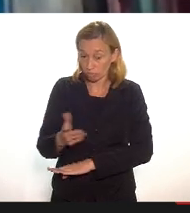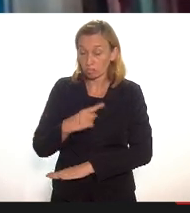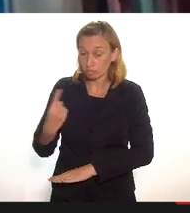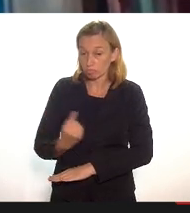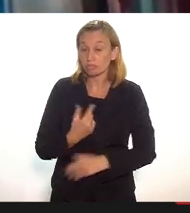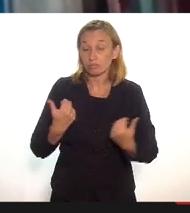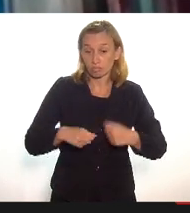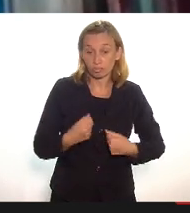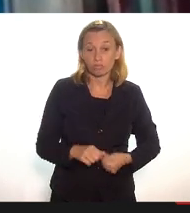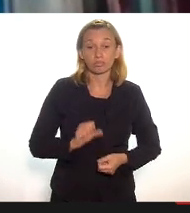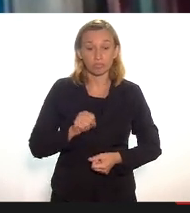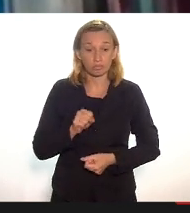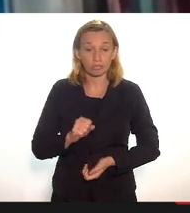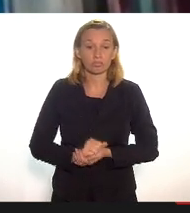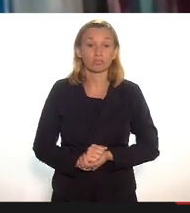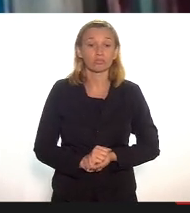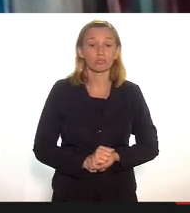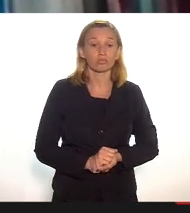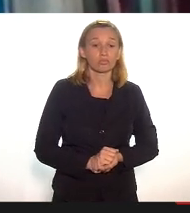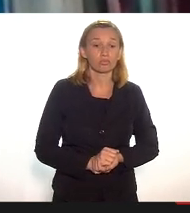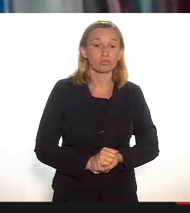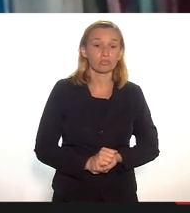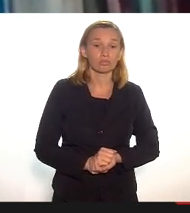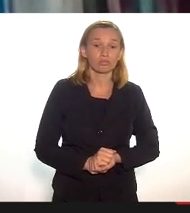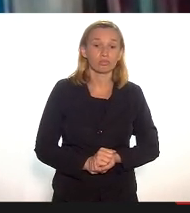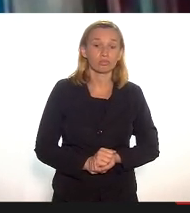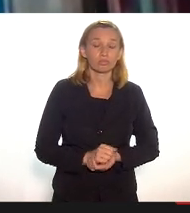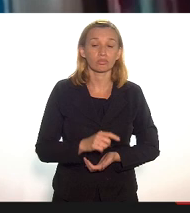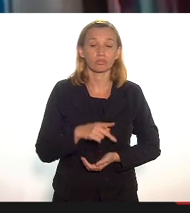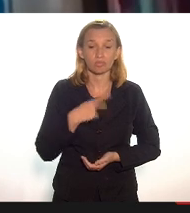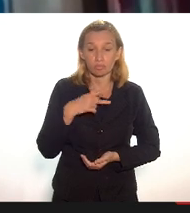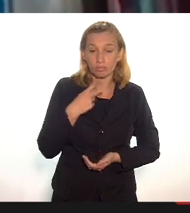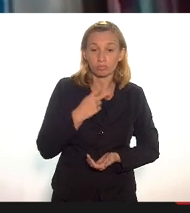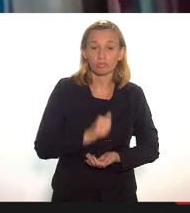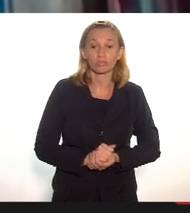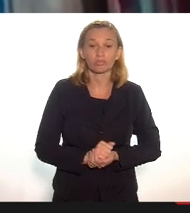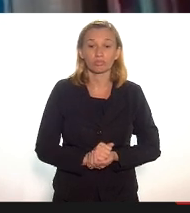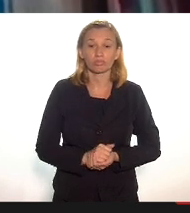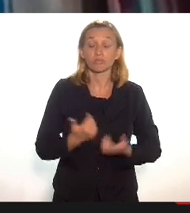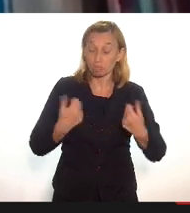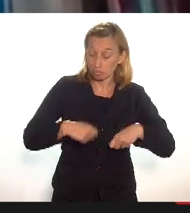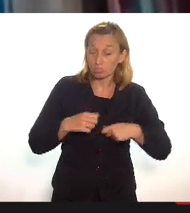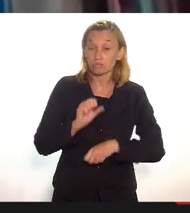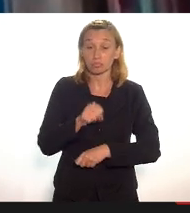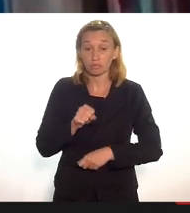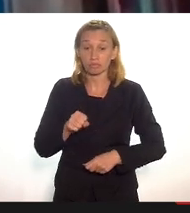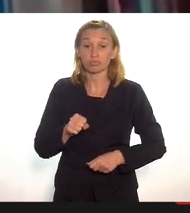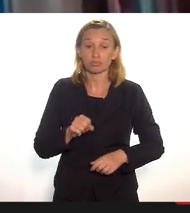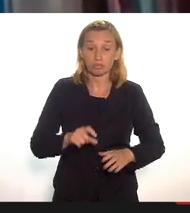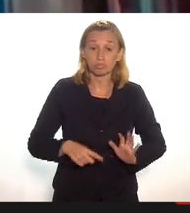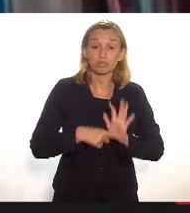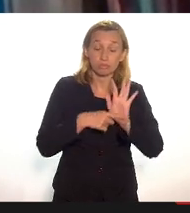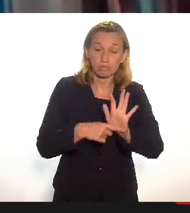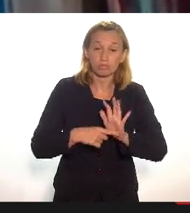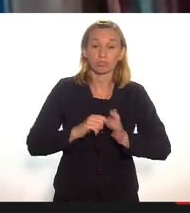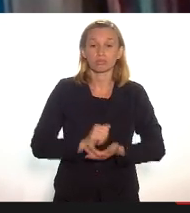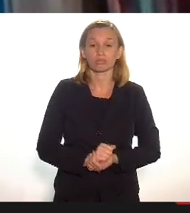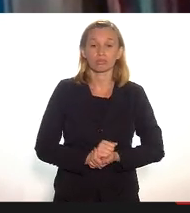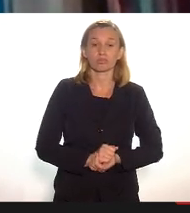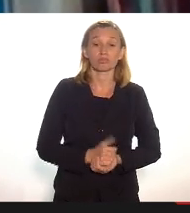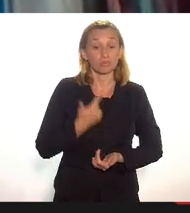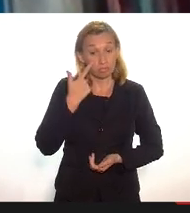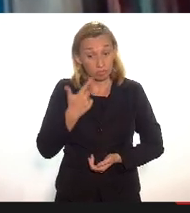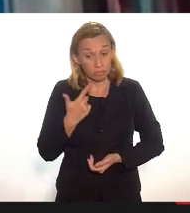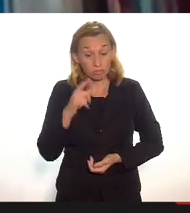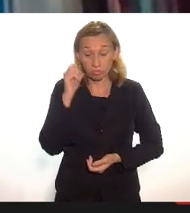temos toda a diretoria do CREMERJ, quando a gente fala que nós precisamos sim de reestruturar. Você vê como que essa